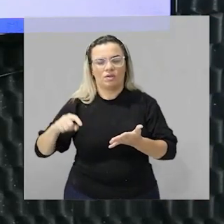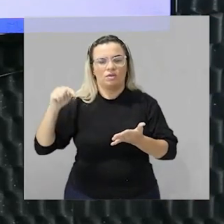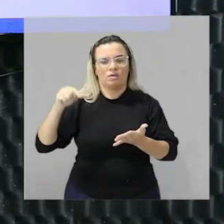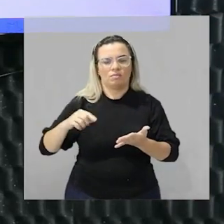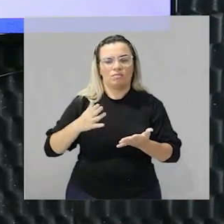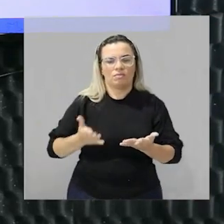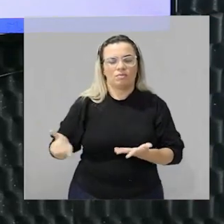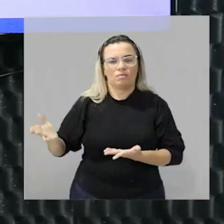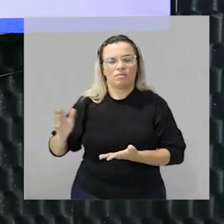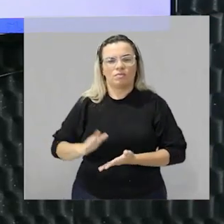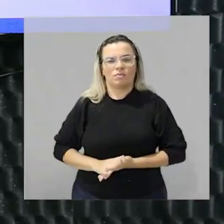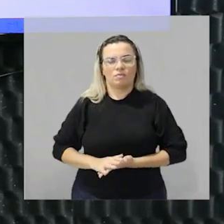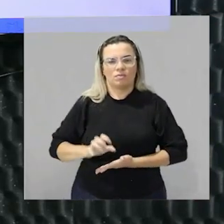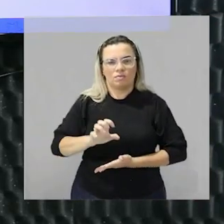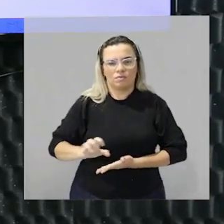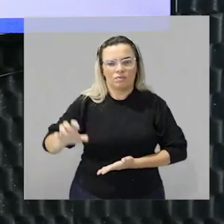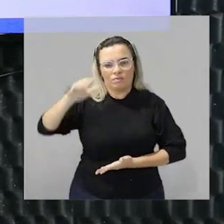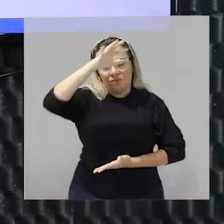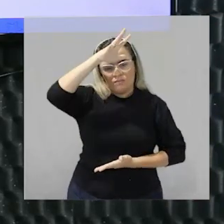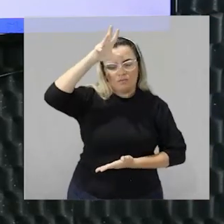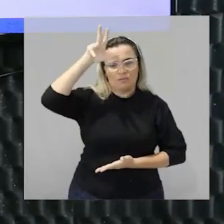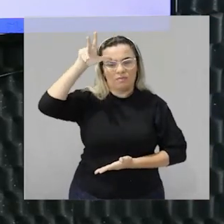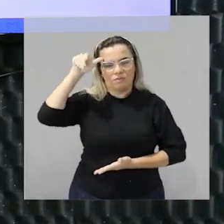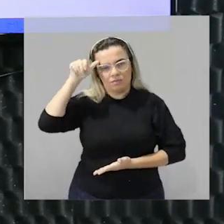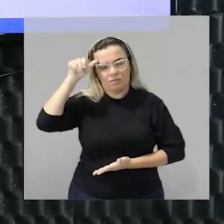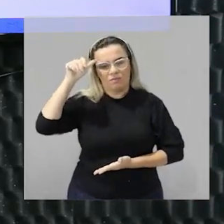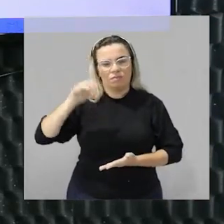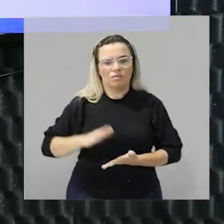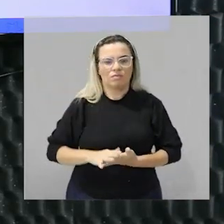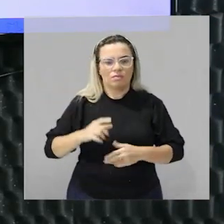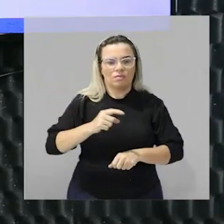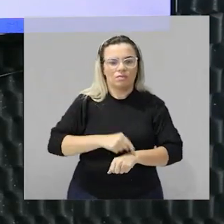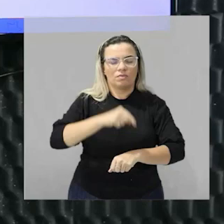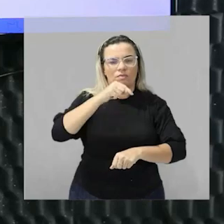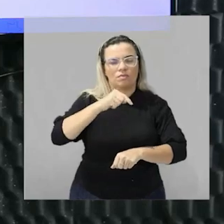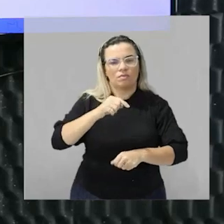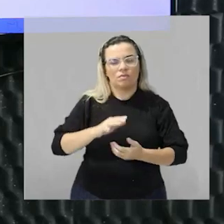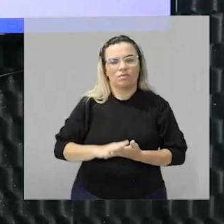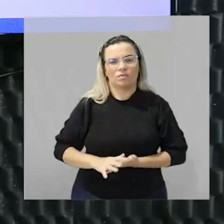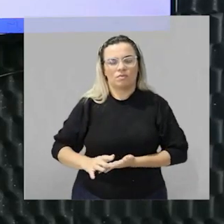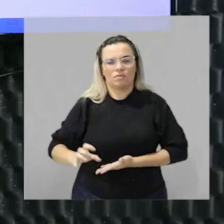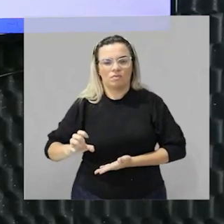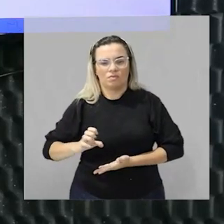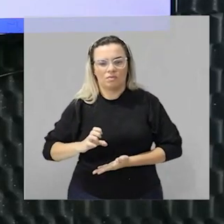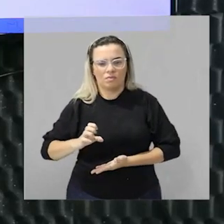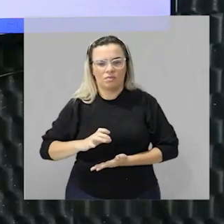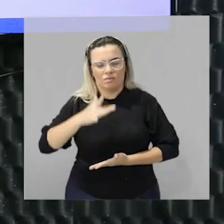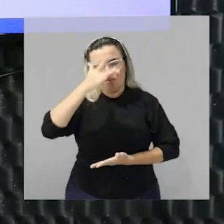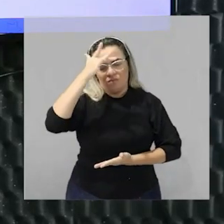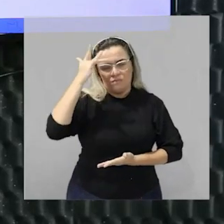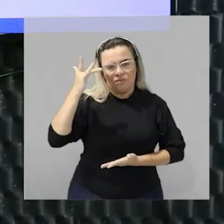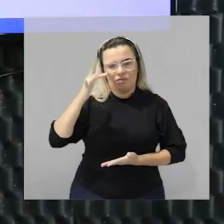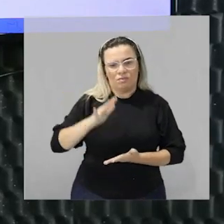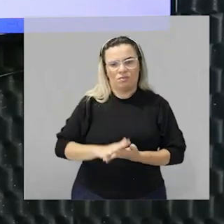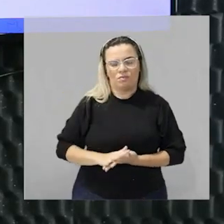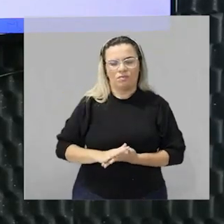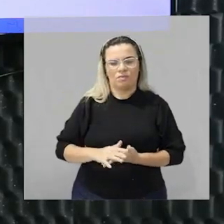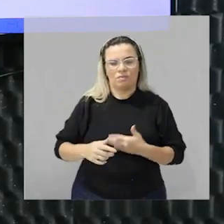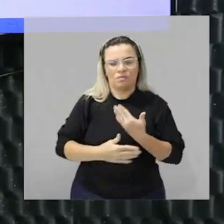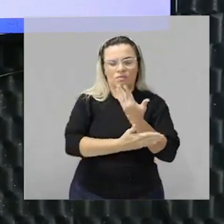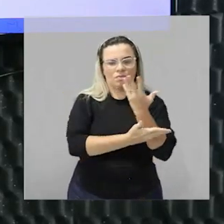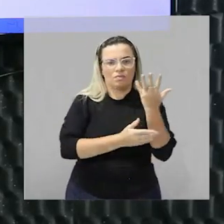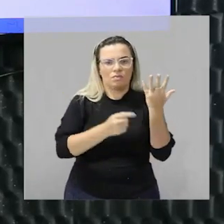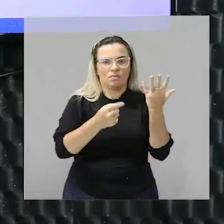da borracha na região amazônica. O momento em que as elites de seringueiros ocuparam